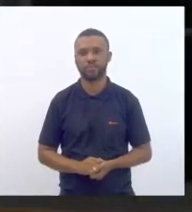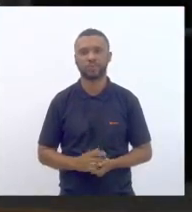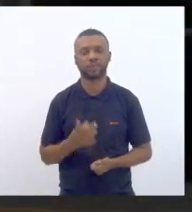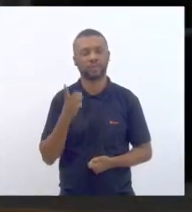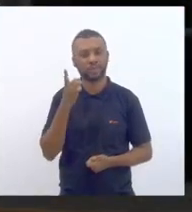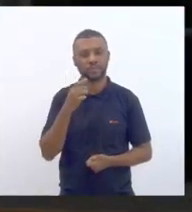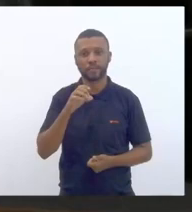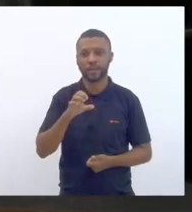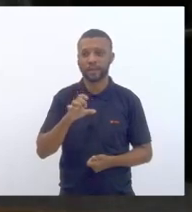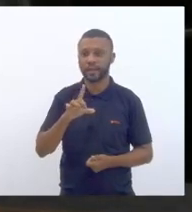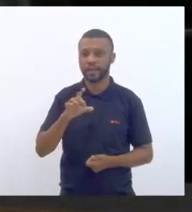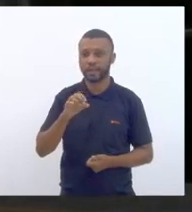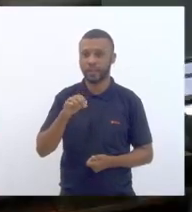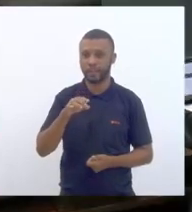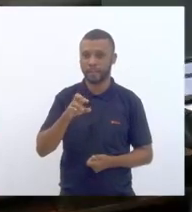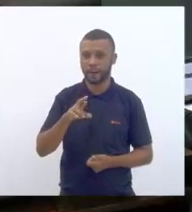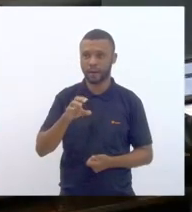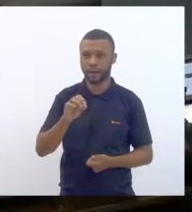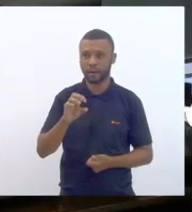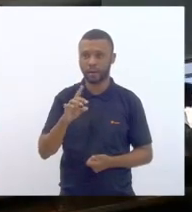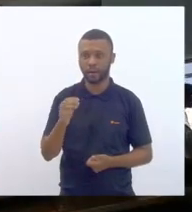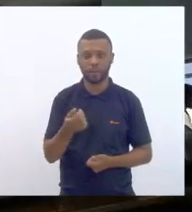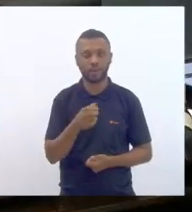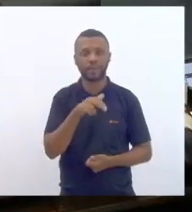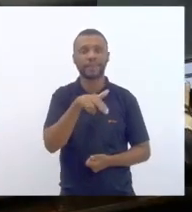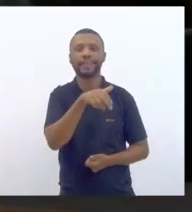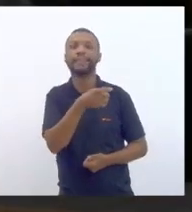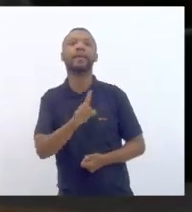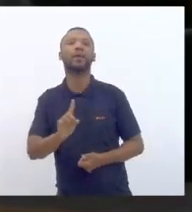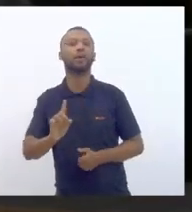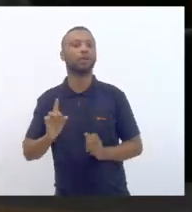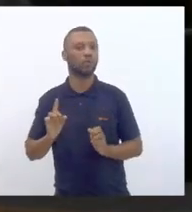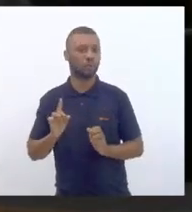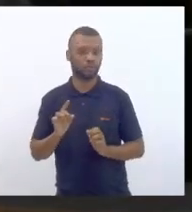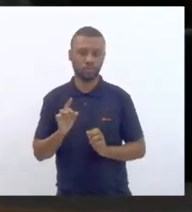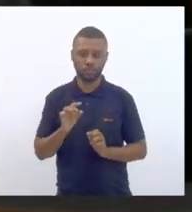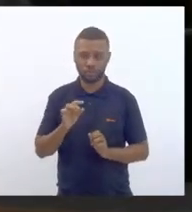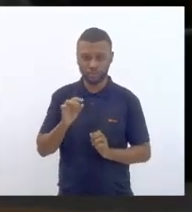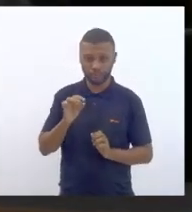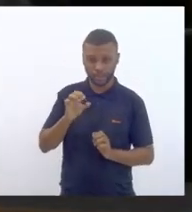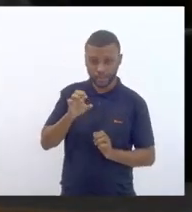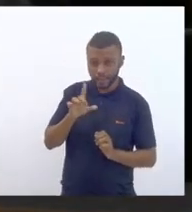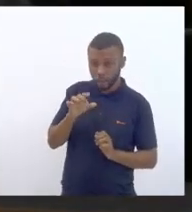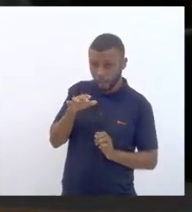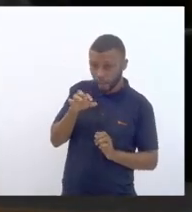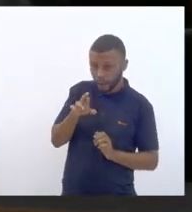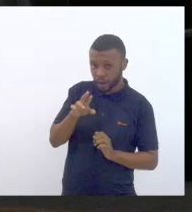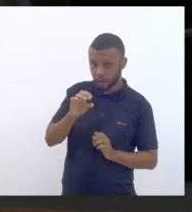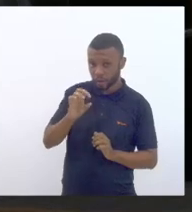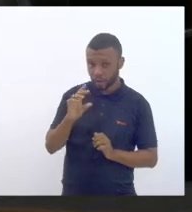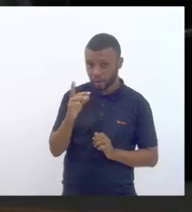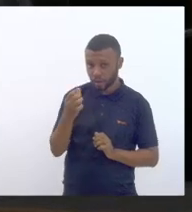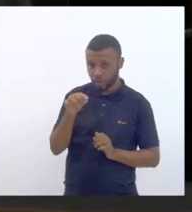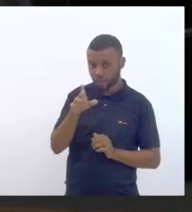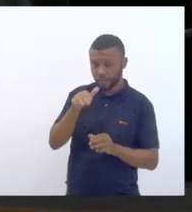Deputado Eliomar Coelho. Não. Eliomar Coelho vota não, 2.